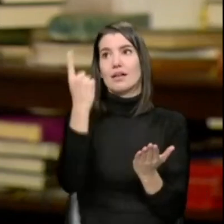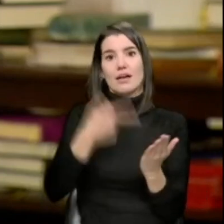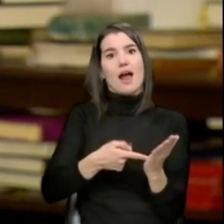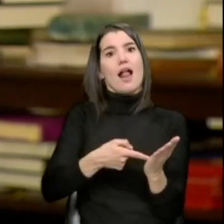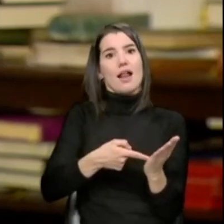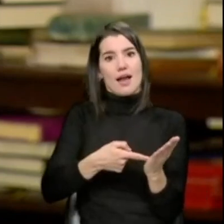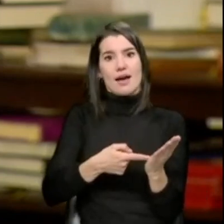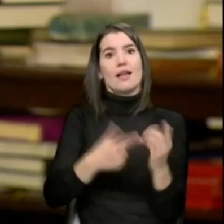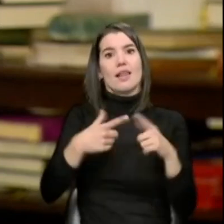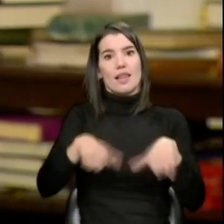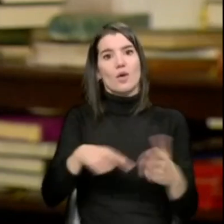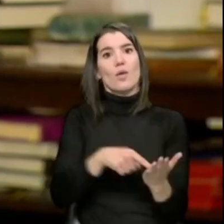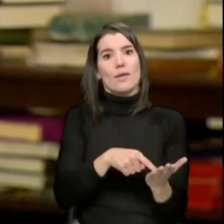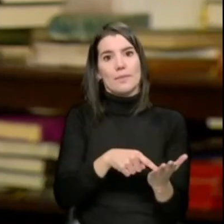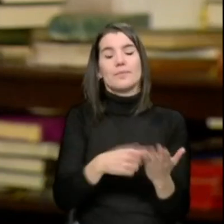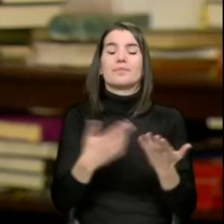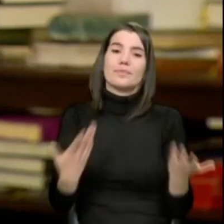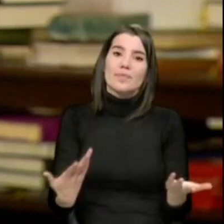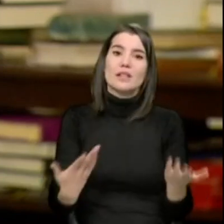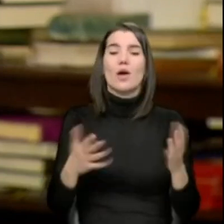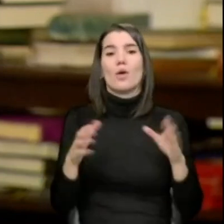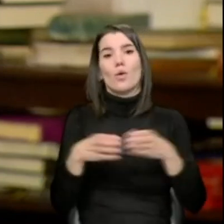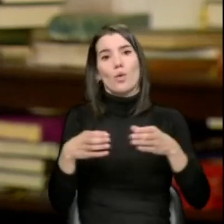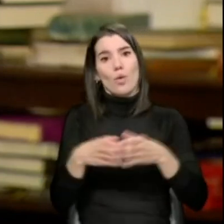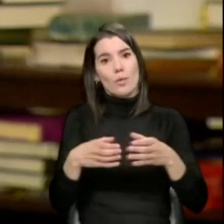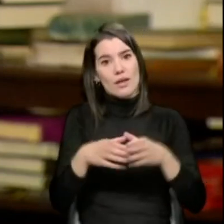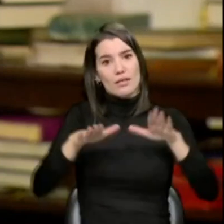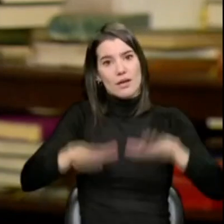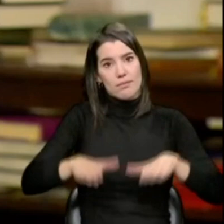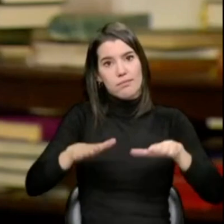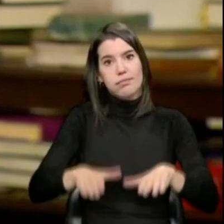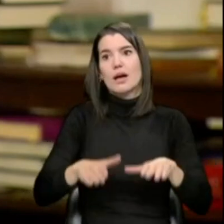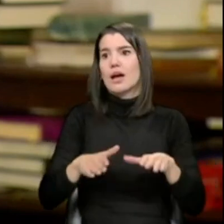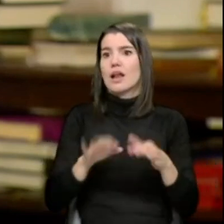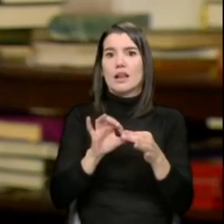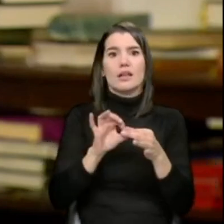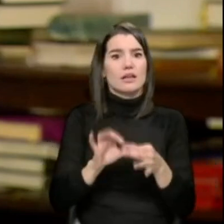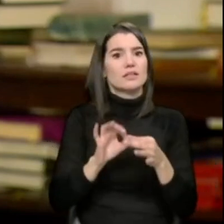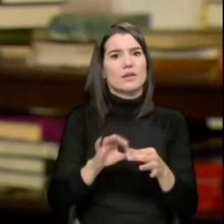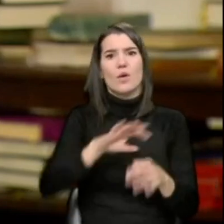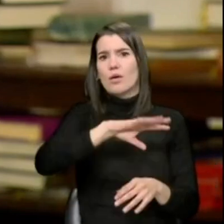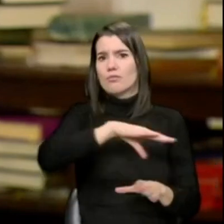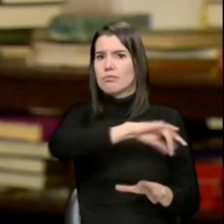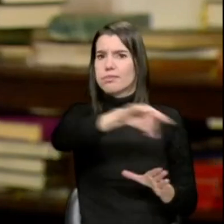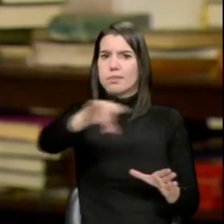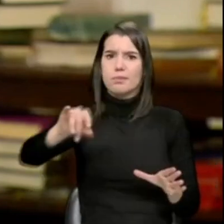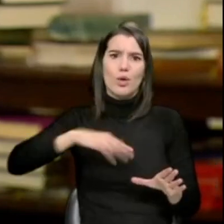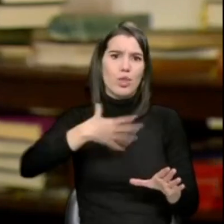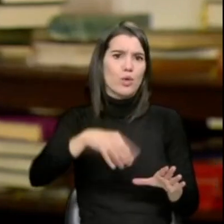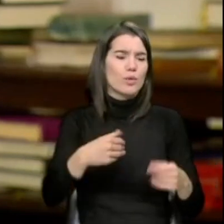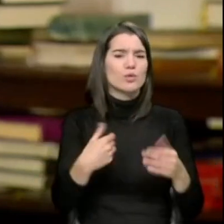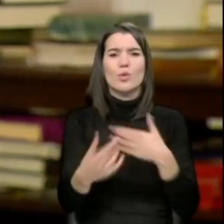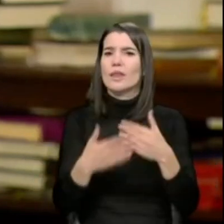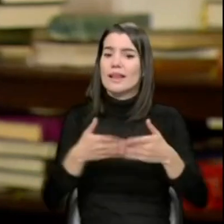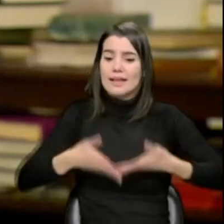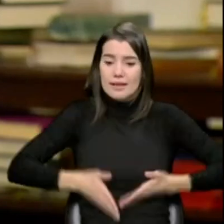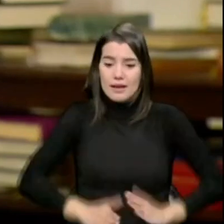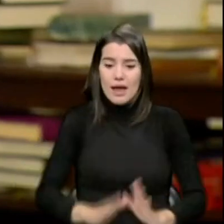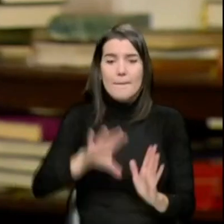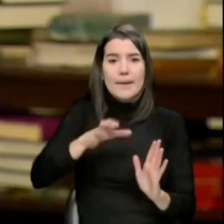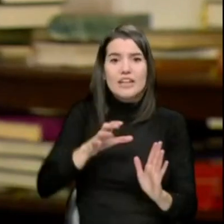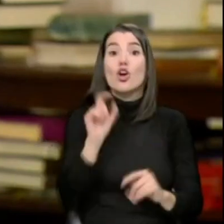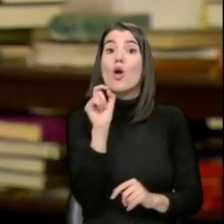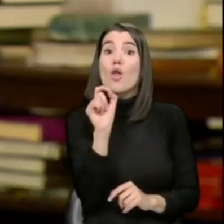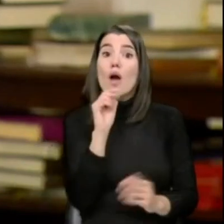uma ligação que os muçulmanos tiveram em qualquer lado do mundo, independentemente da nacionalidade de uma pessoa, ele terá sempre um nome árabe,